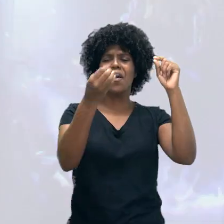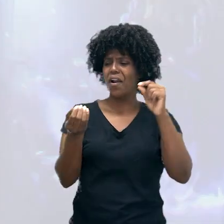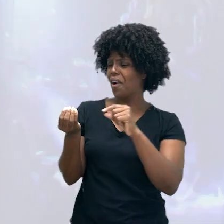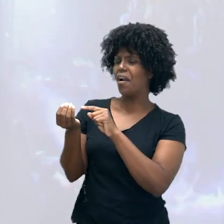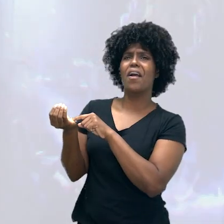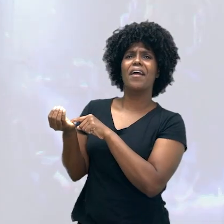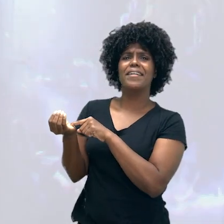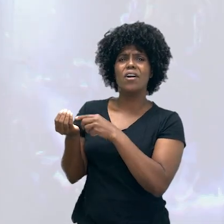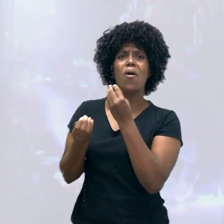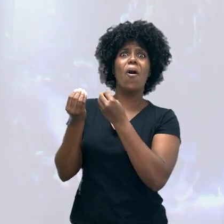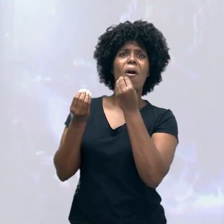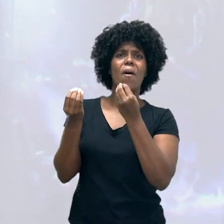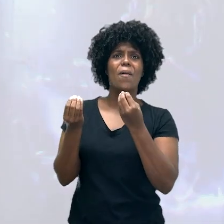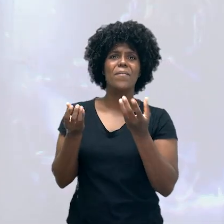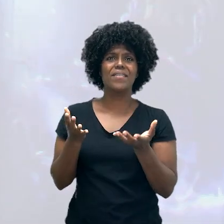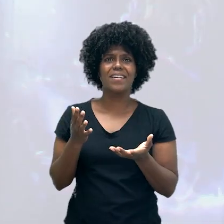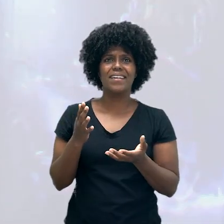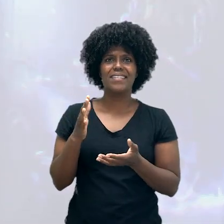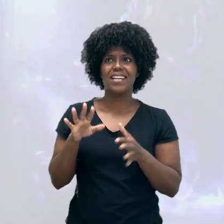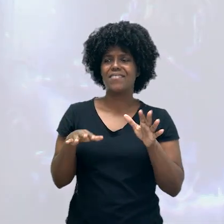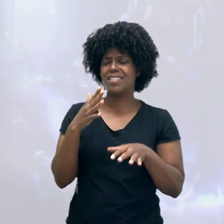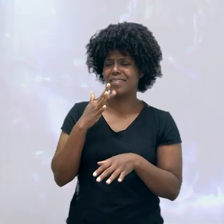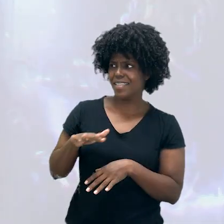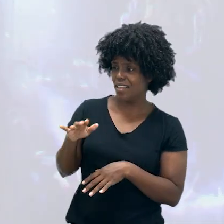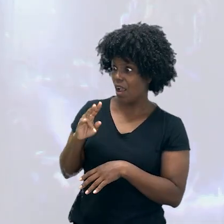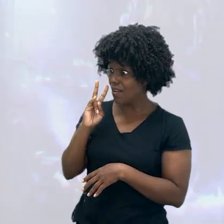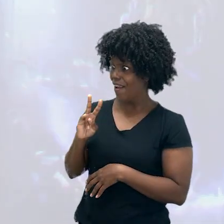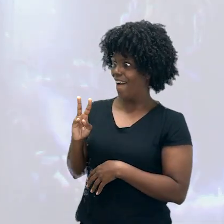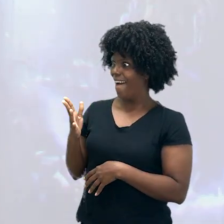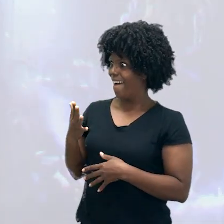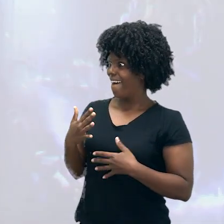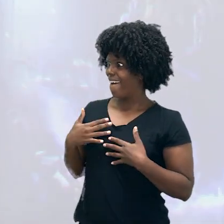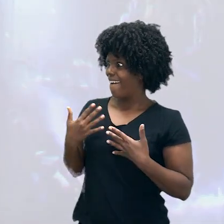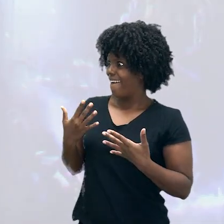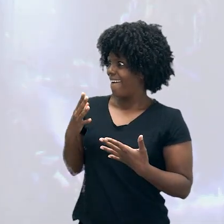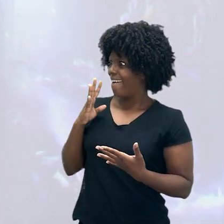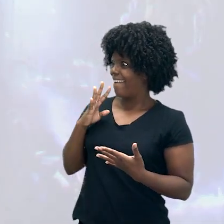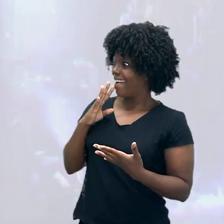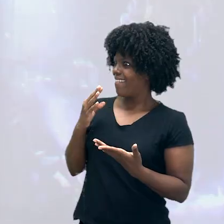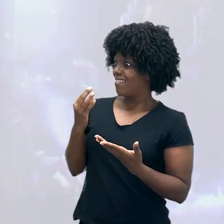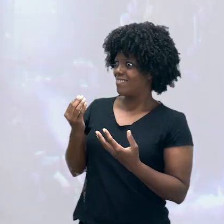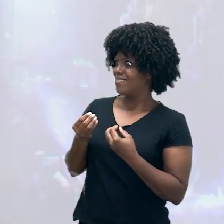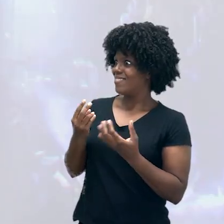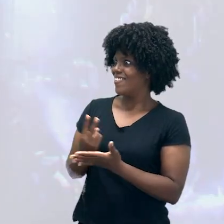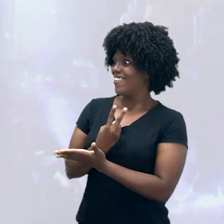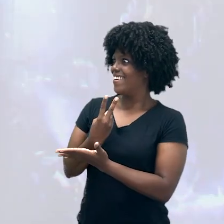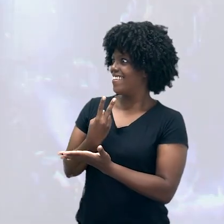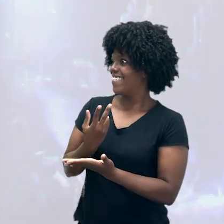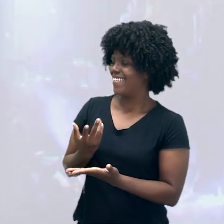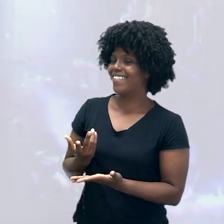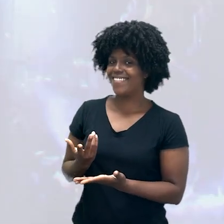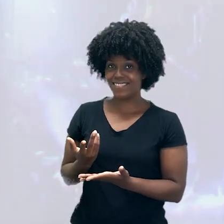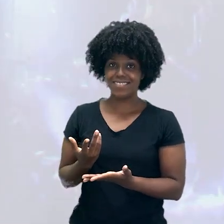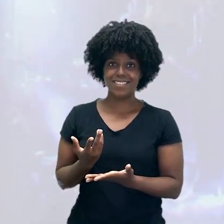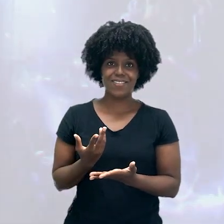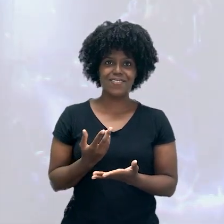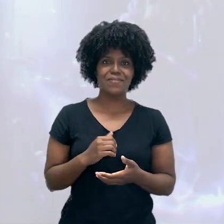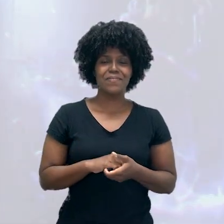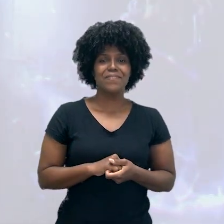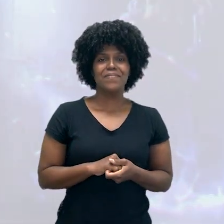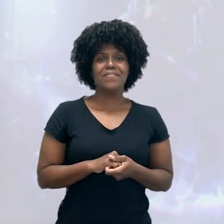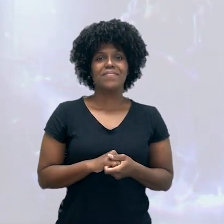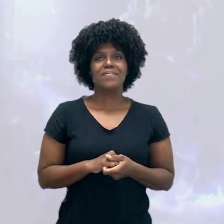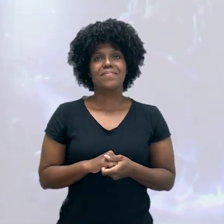na mão desse menino, né? Às vezes você mostra uma criança e isso vira nossa, que legal, como que faz isso?